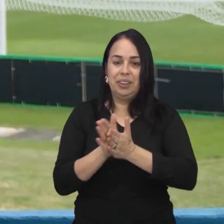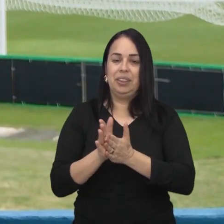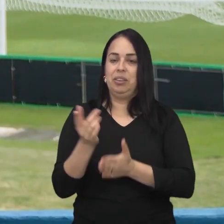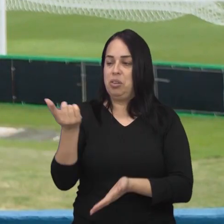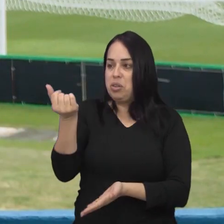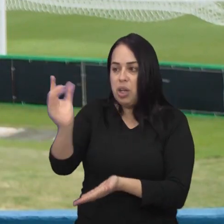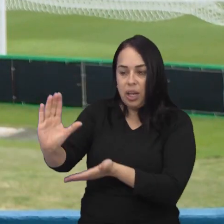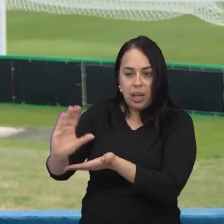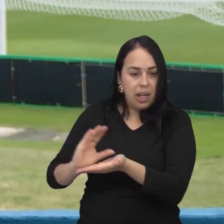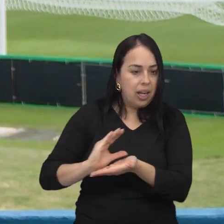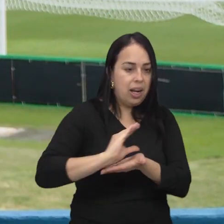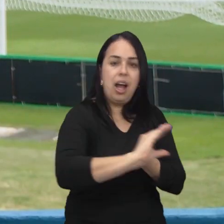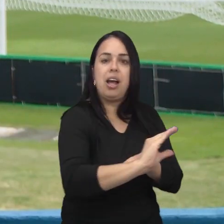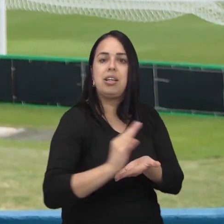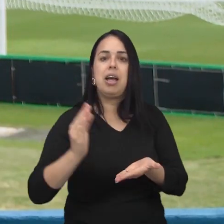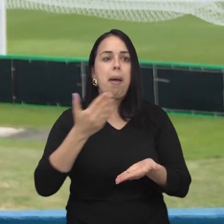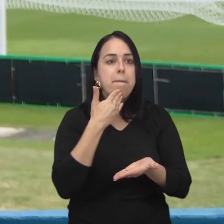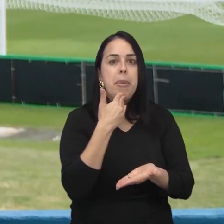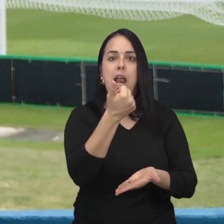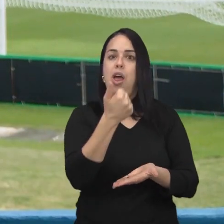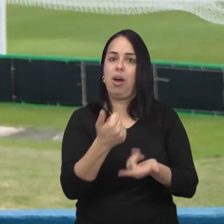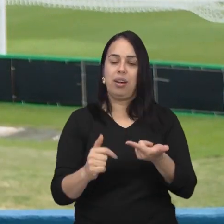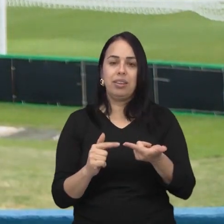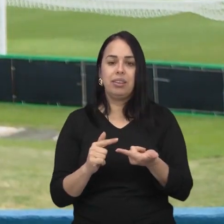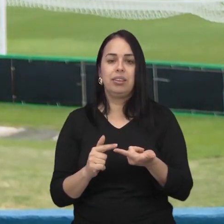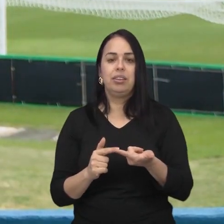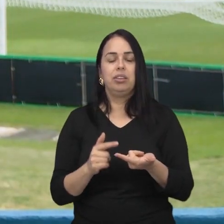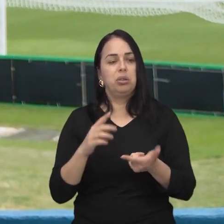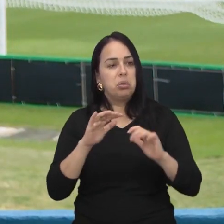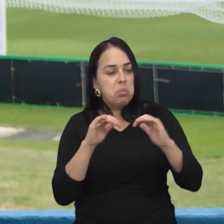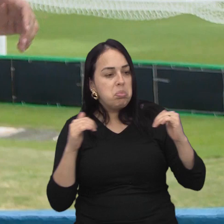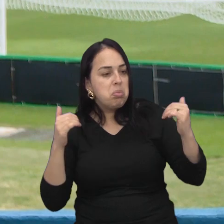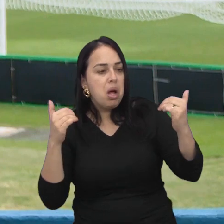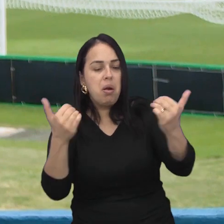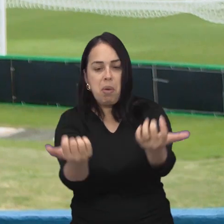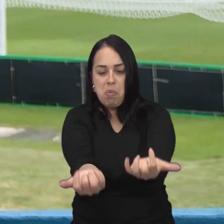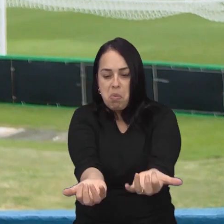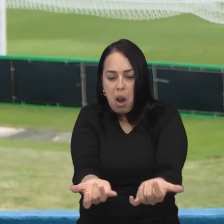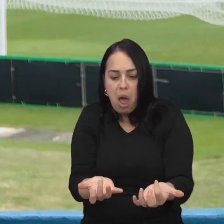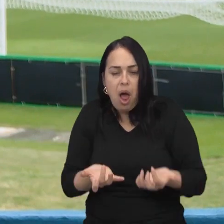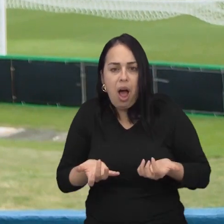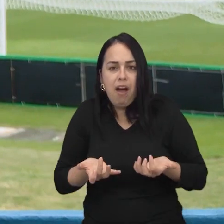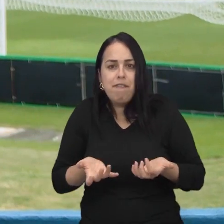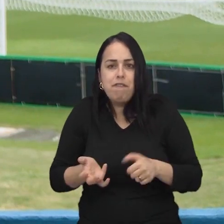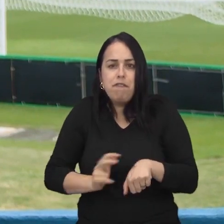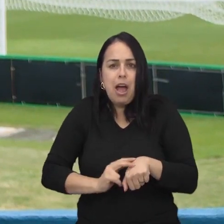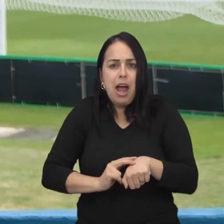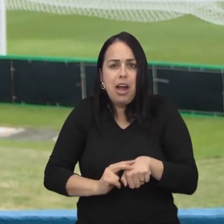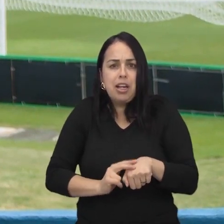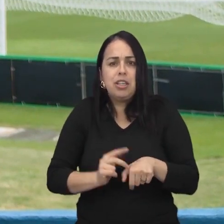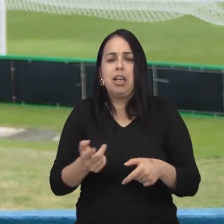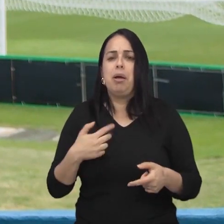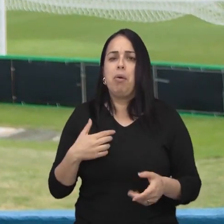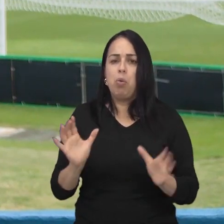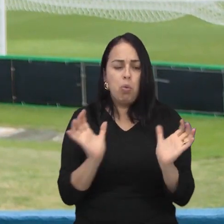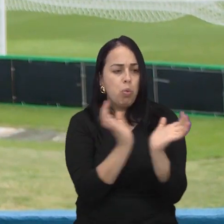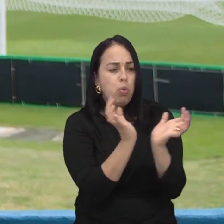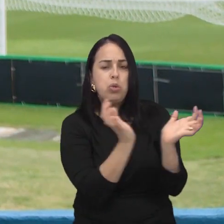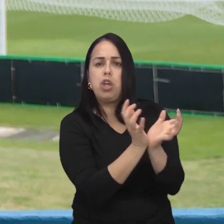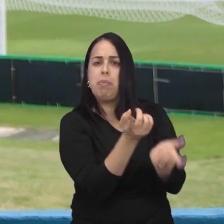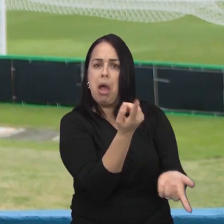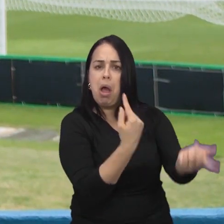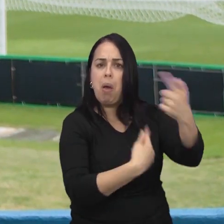para o clube, é benfeitoria para o clube, é melhoria. A gente vê estádio, arrumando gramado, fazendo evoluções, a gente vê